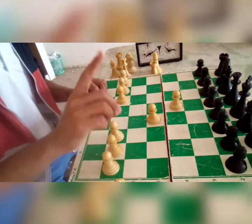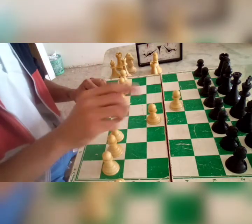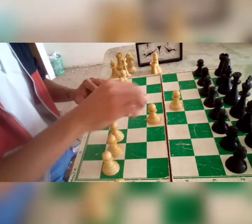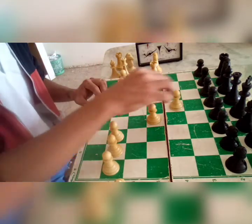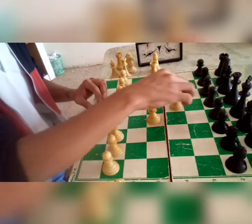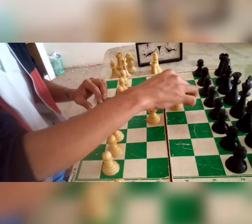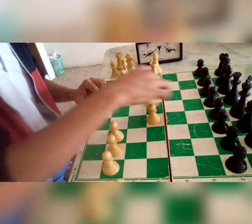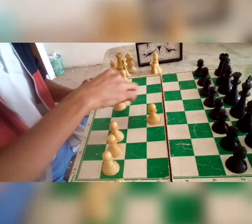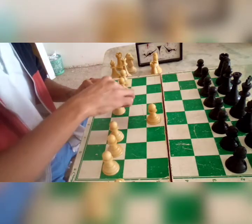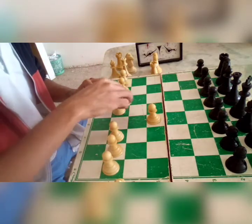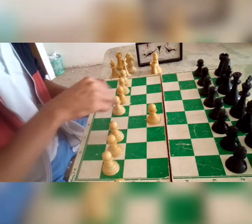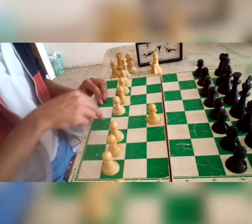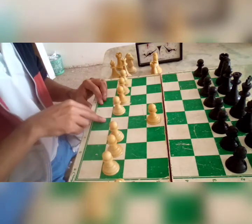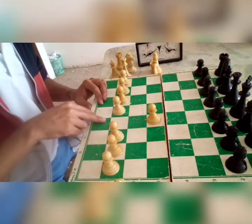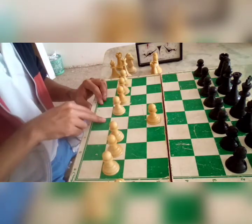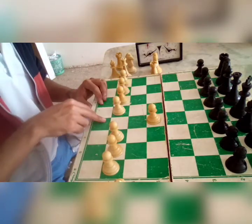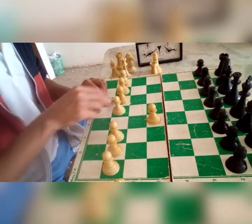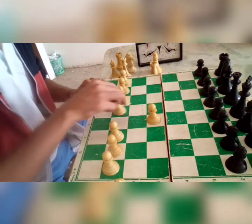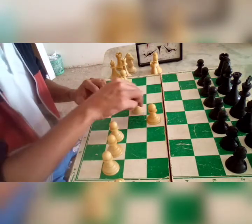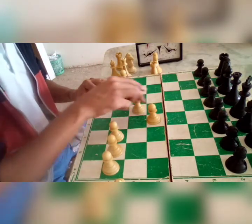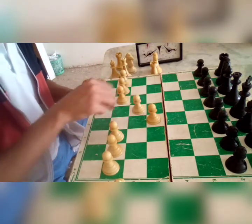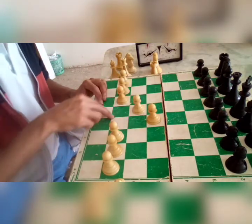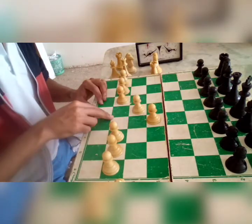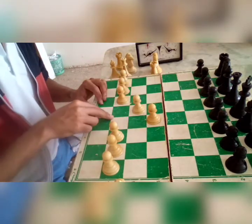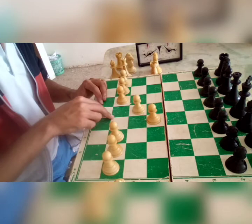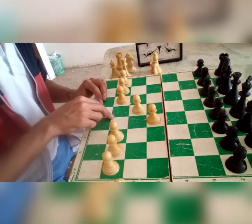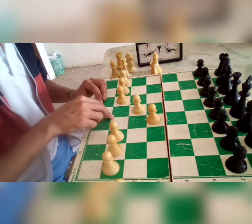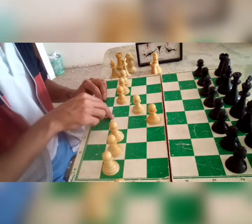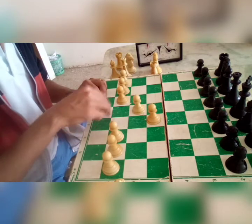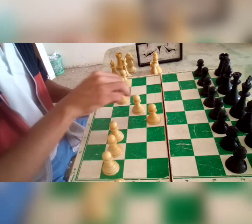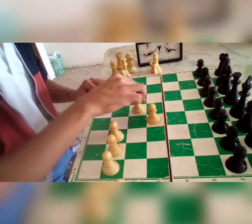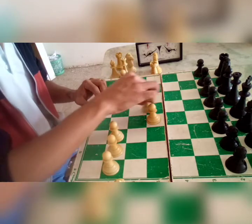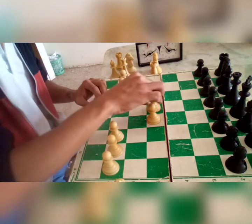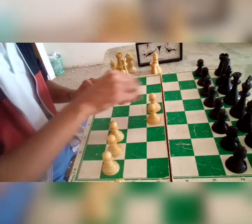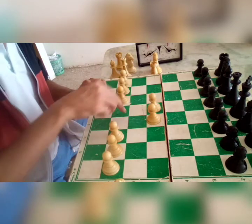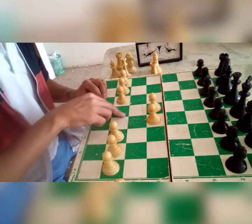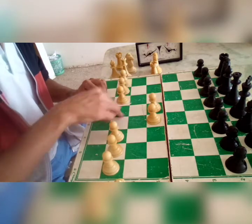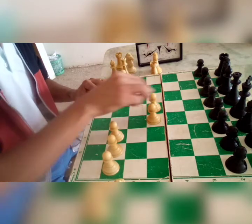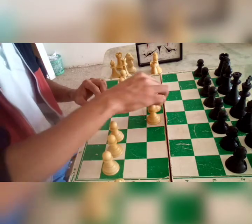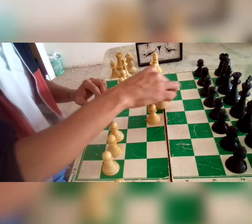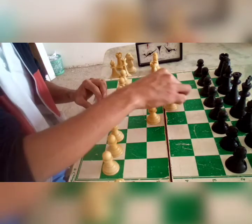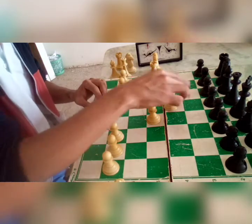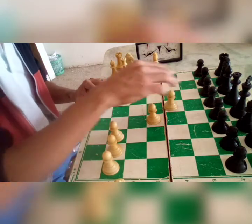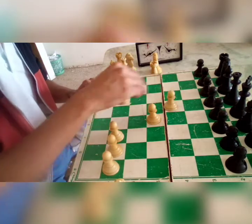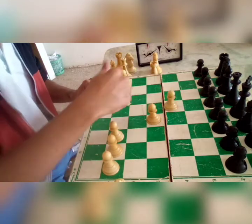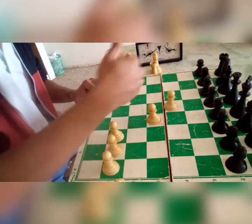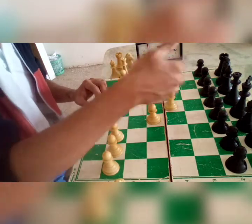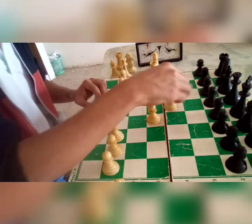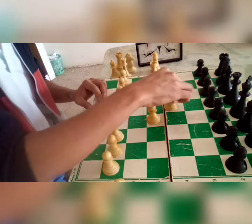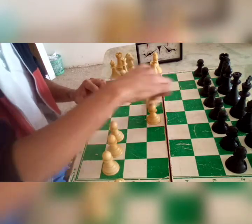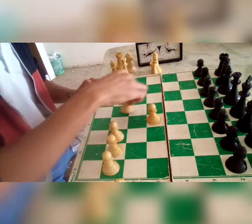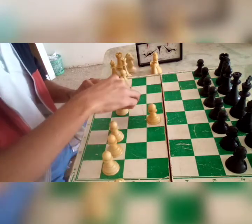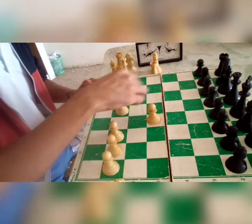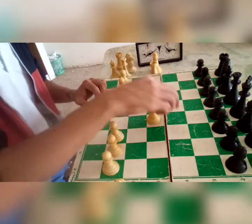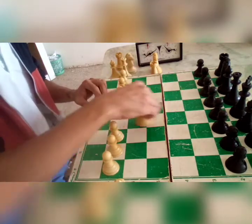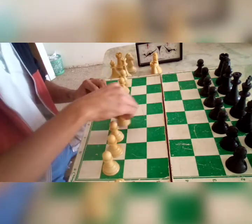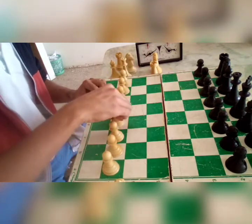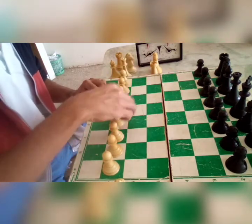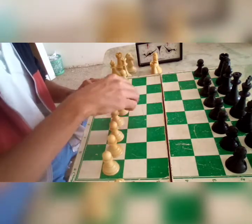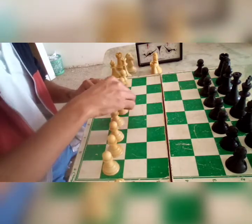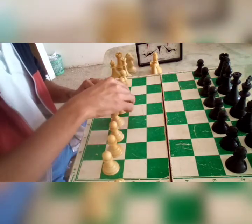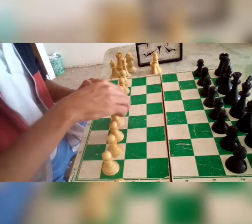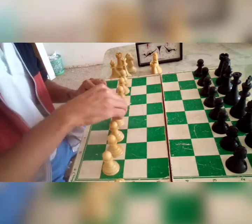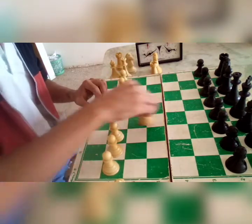Saltar duas não é mais permitido, porque ele já foi movido. Então ele vai em linha reta, sempre em linha